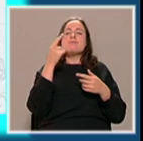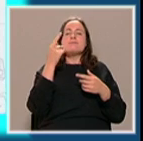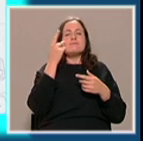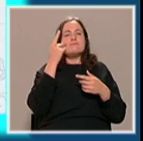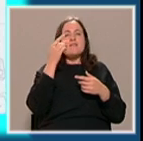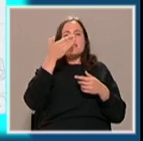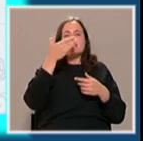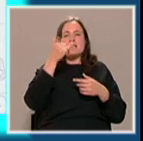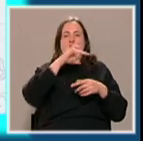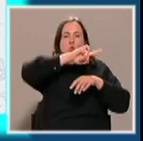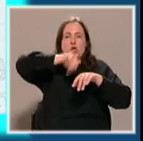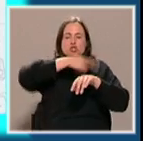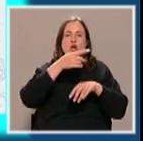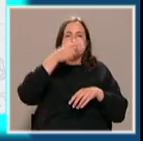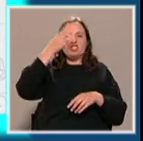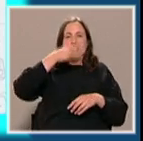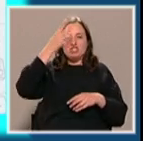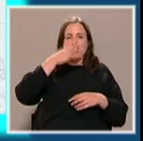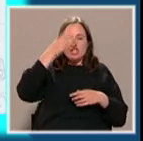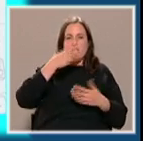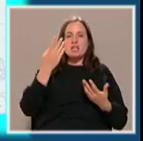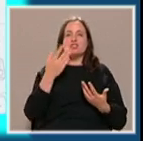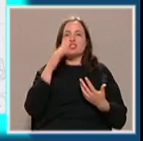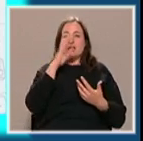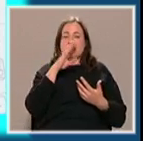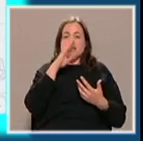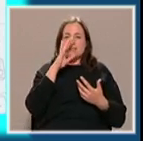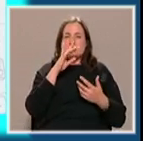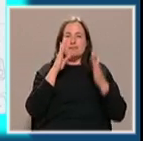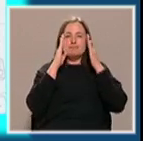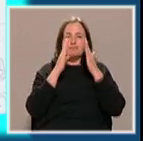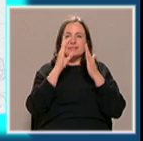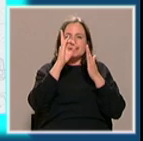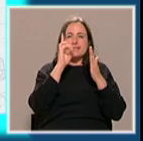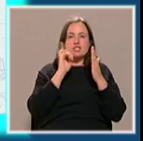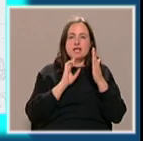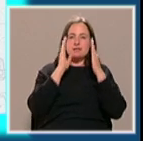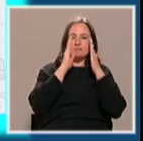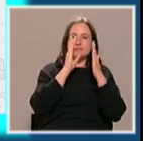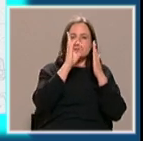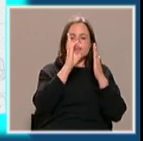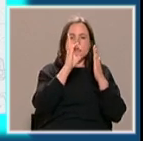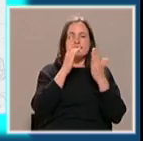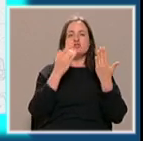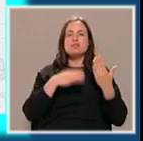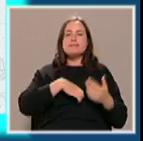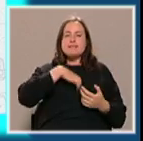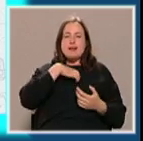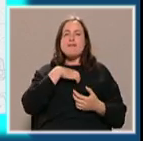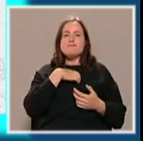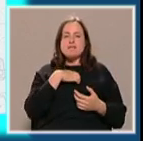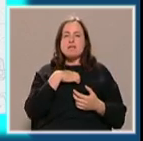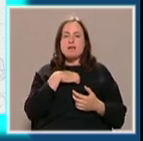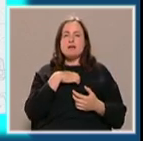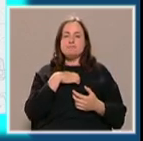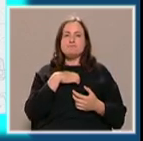horas, o que equivale a 3 dias. Se nos focarmos no dia 16, então, isto significa que,